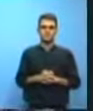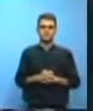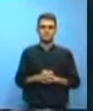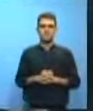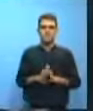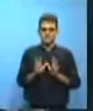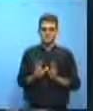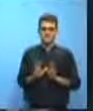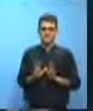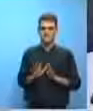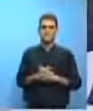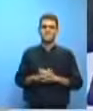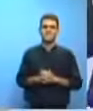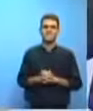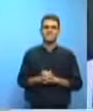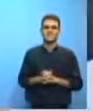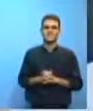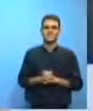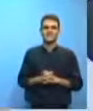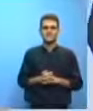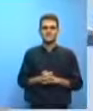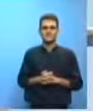Não, não é nada disso, não. Filho,